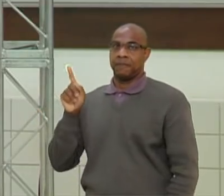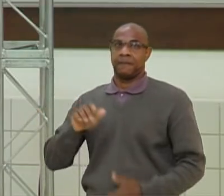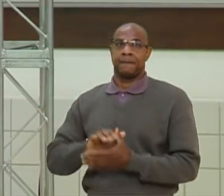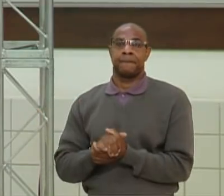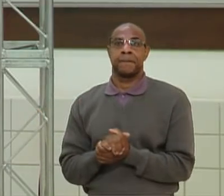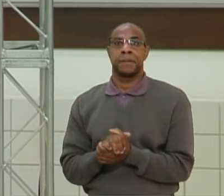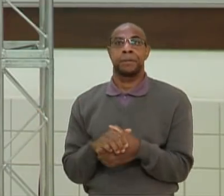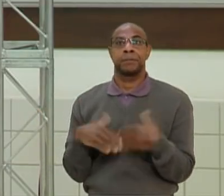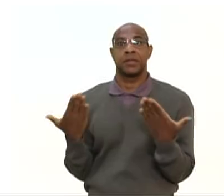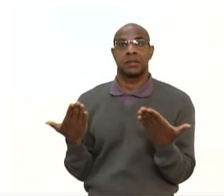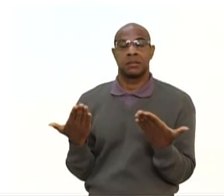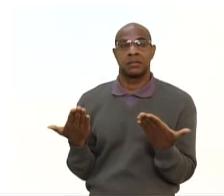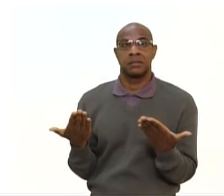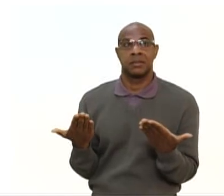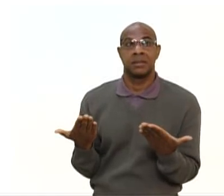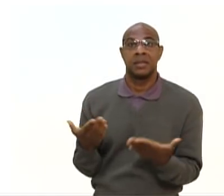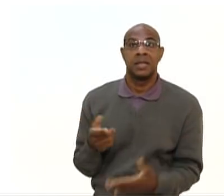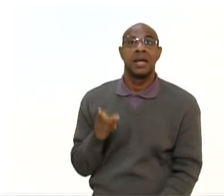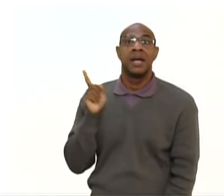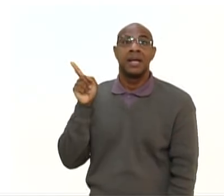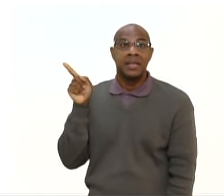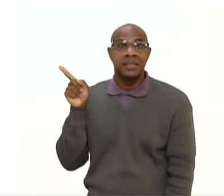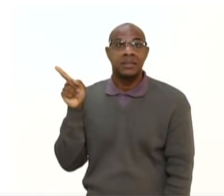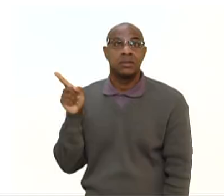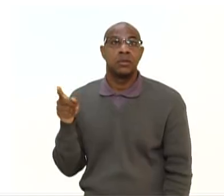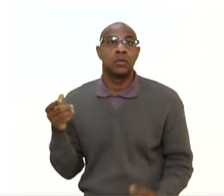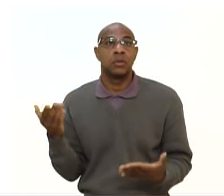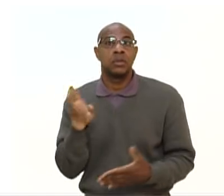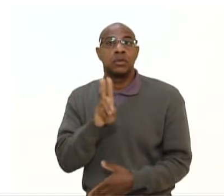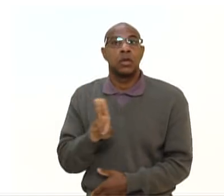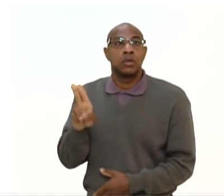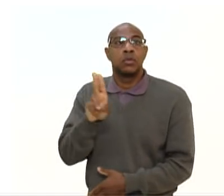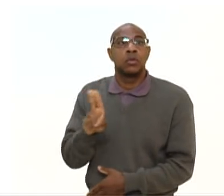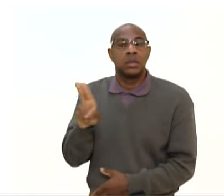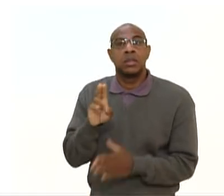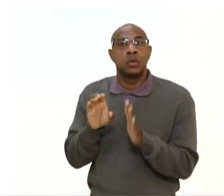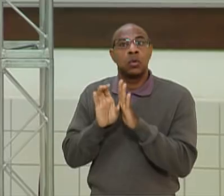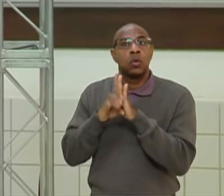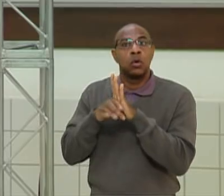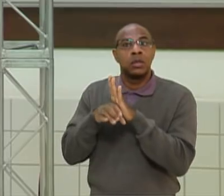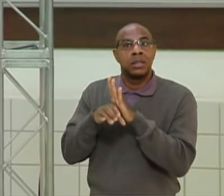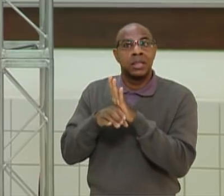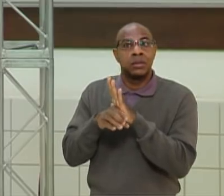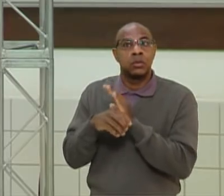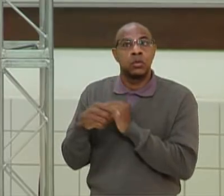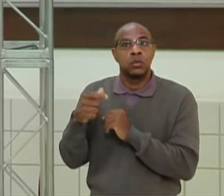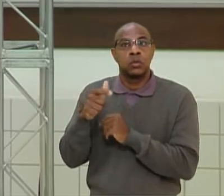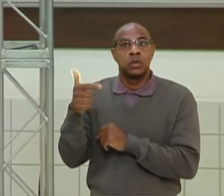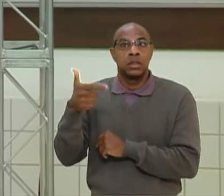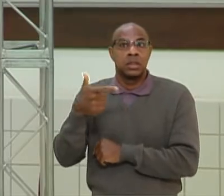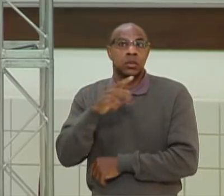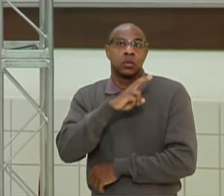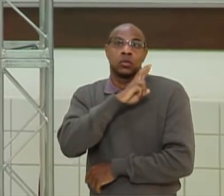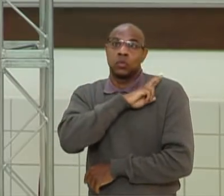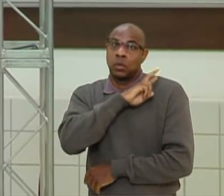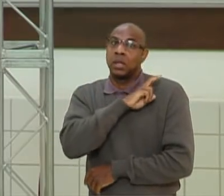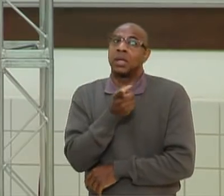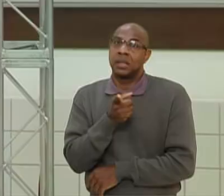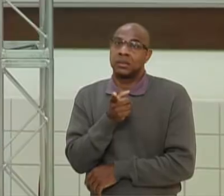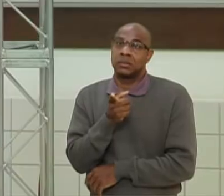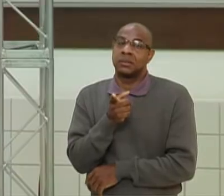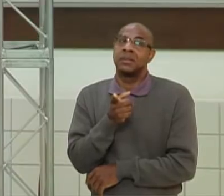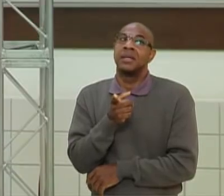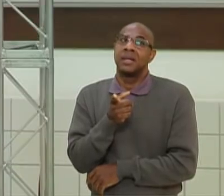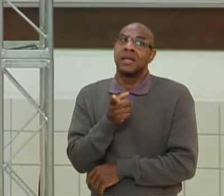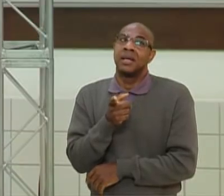4. Galera, esta parte que a gente usou conceitos do segundo ano, ficou um pouquinho mais densa, né?